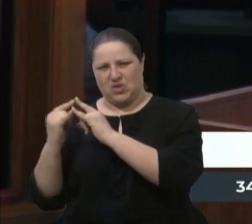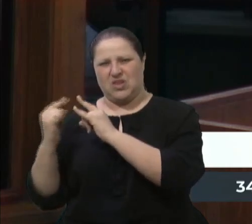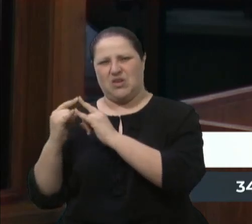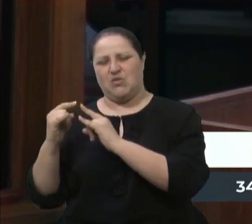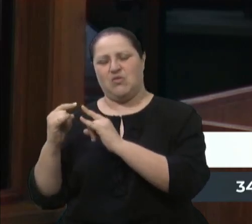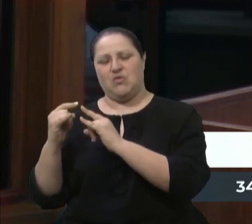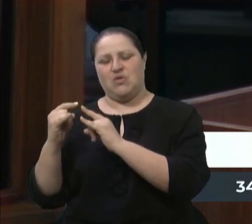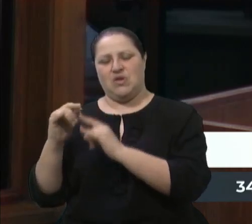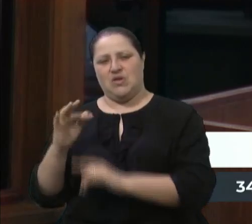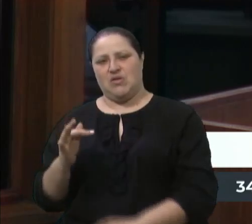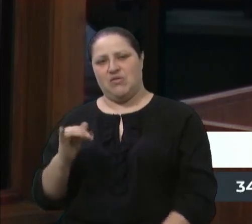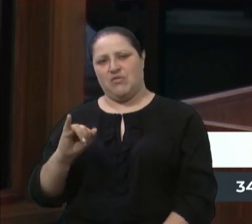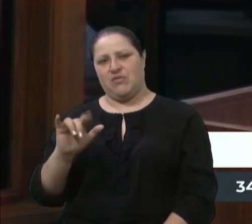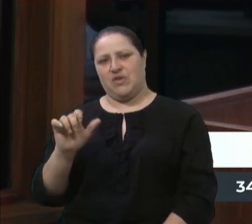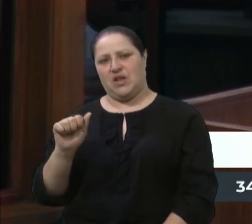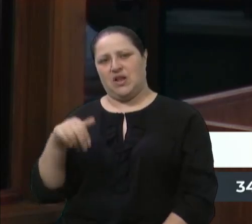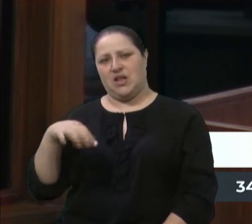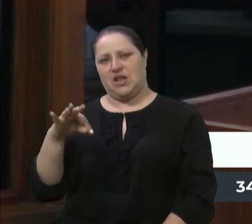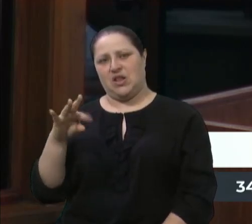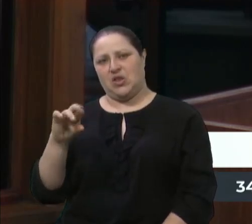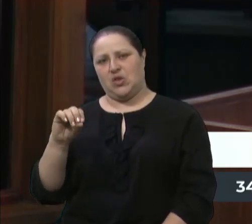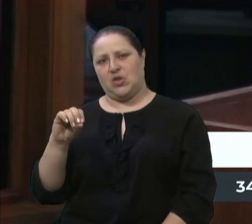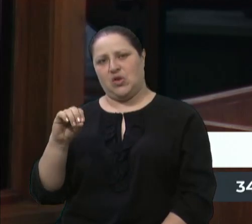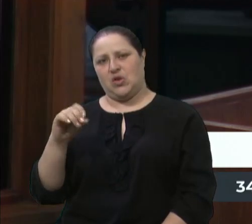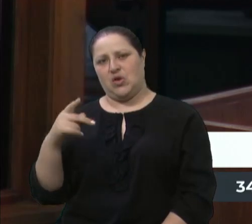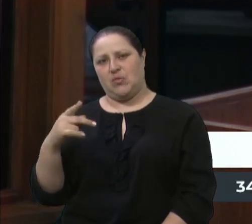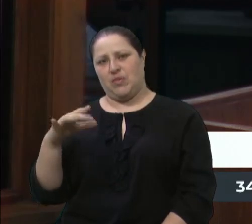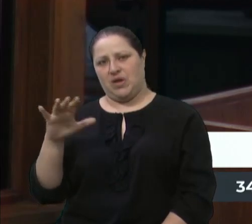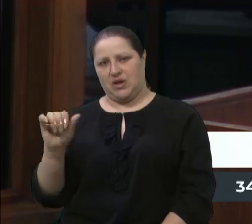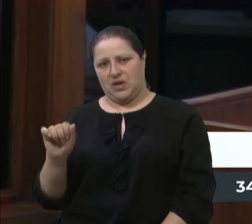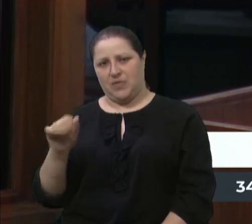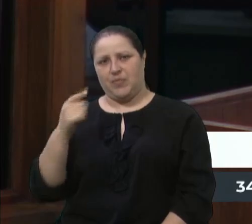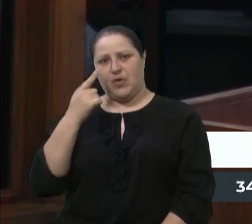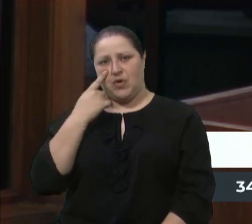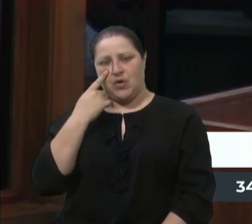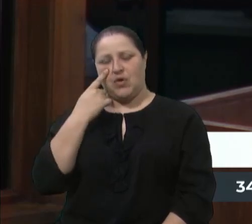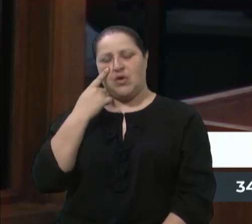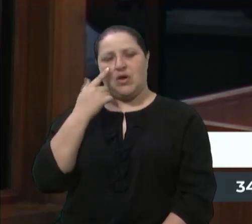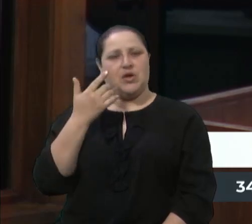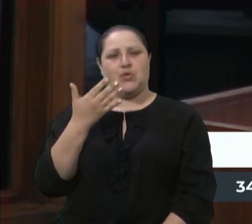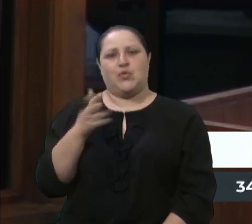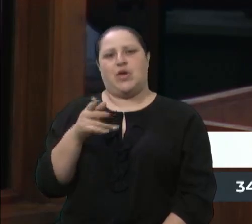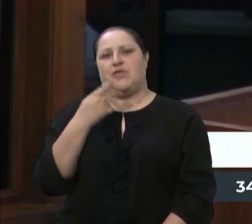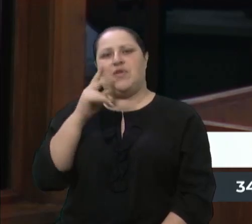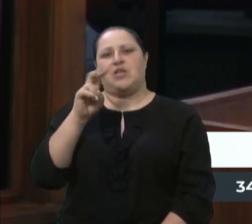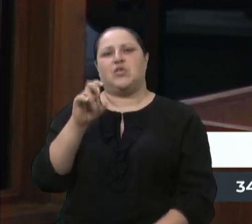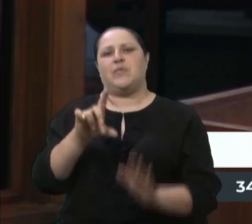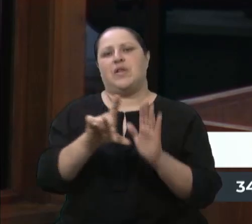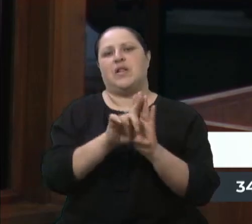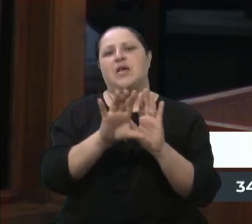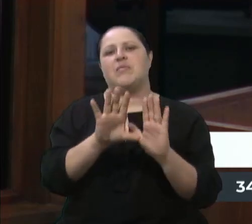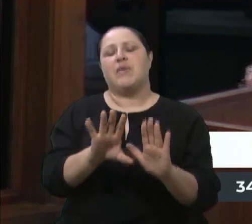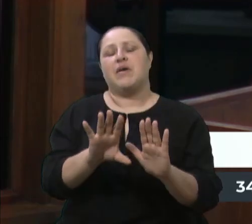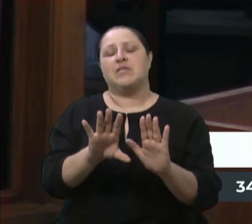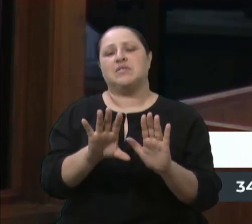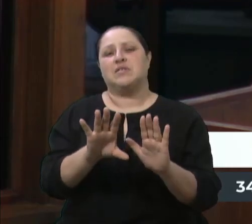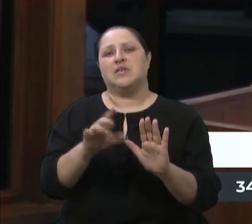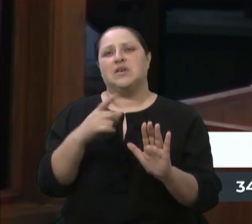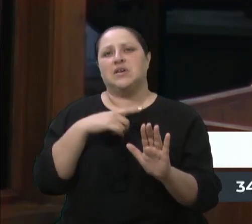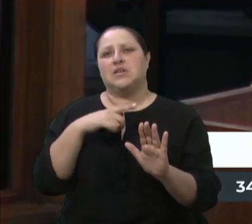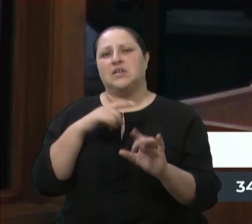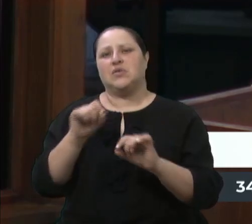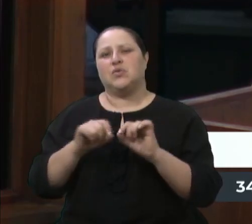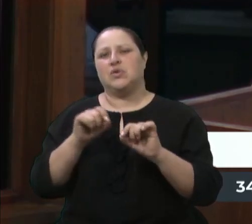meio termo, e aqui eu não quero entrar do ponto de vista legal, mas de uma forma didática, um meio termo do que